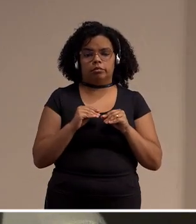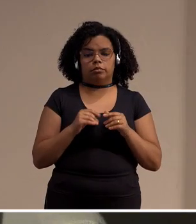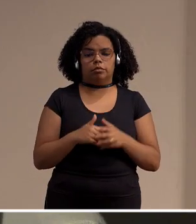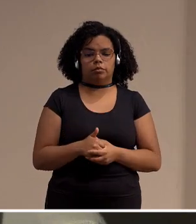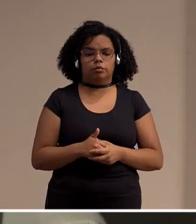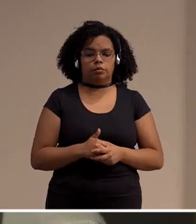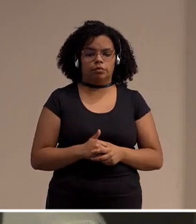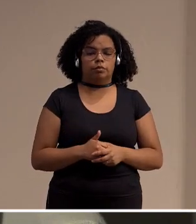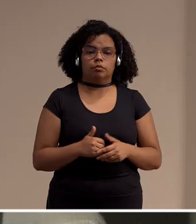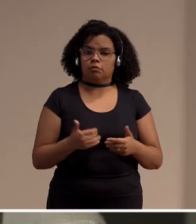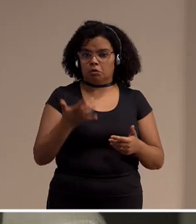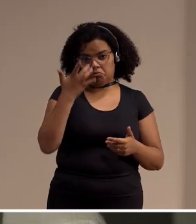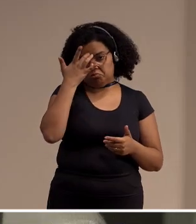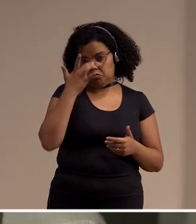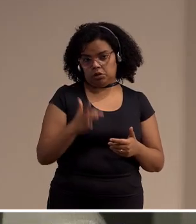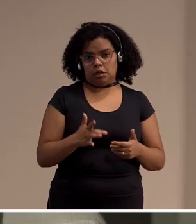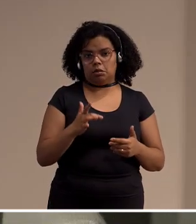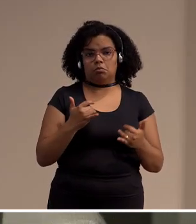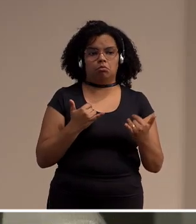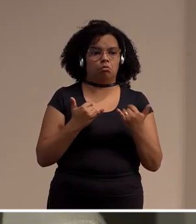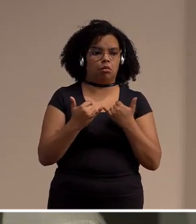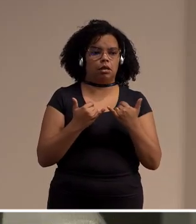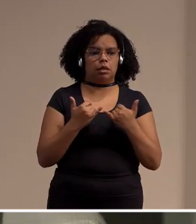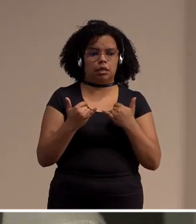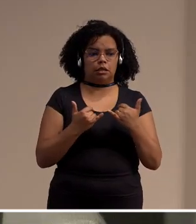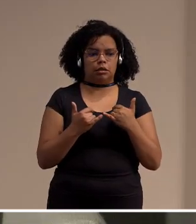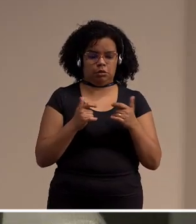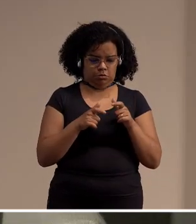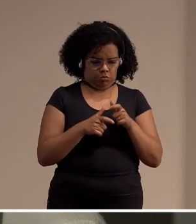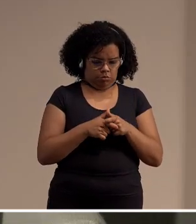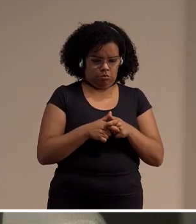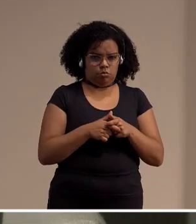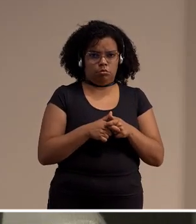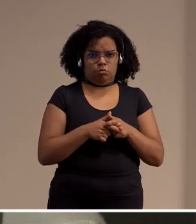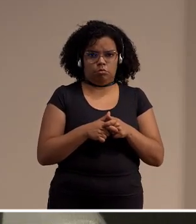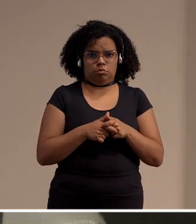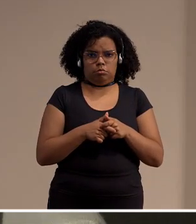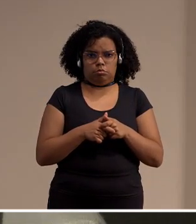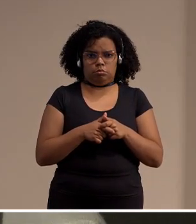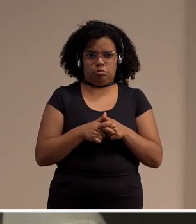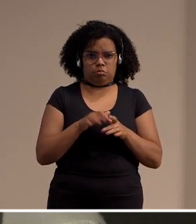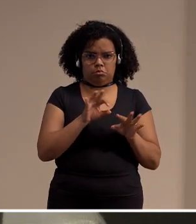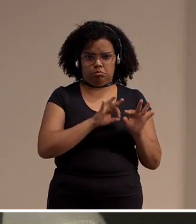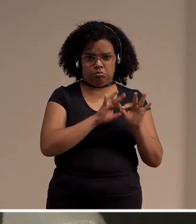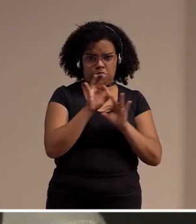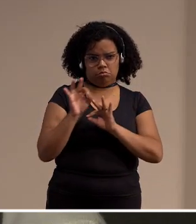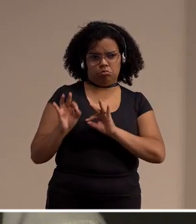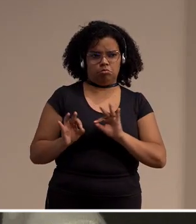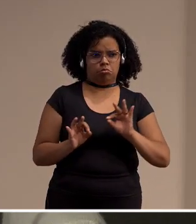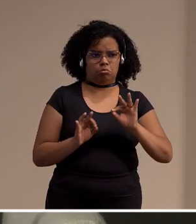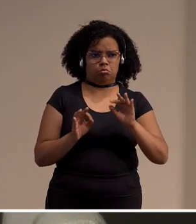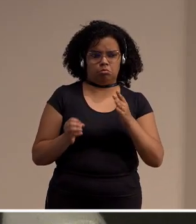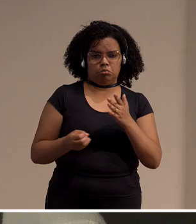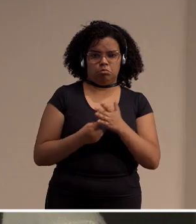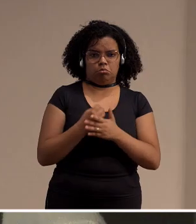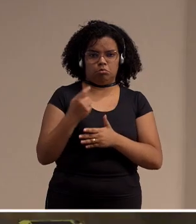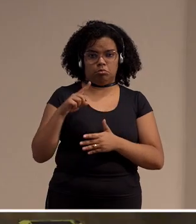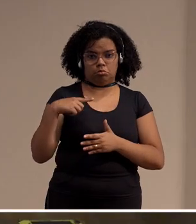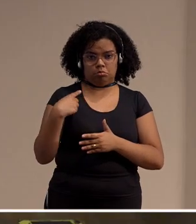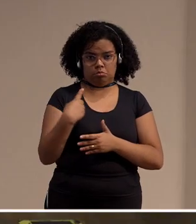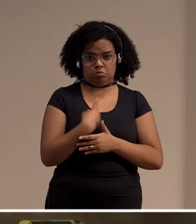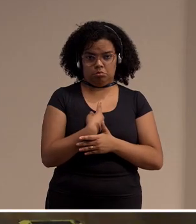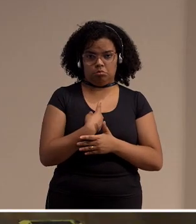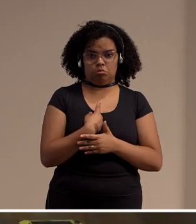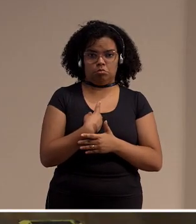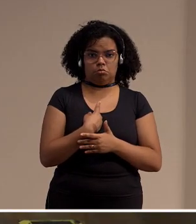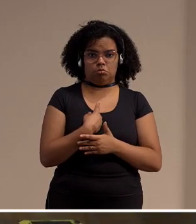Então, sei lá, me parece que os micro-organismos eles surgem para colocar a nossa vaidade